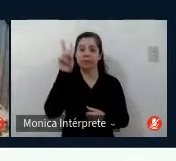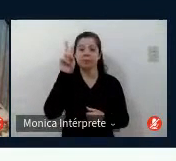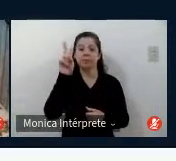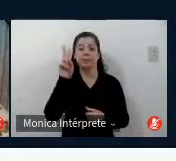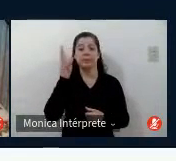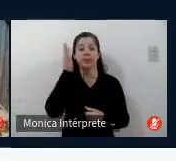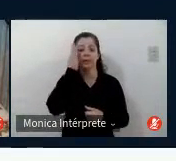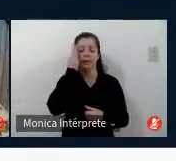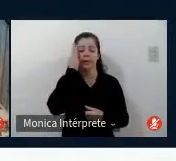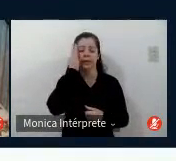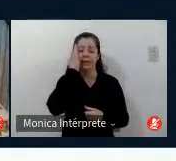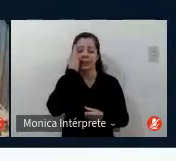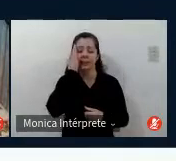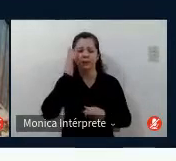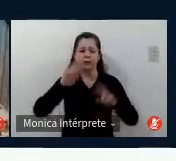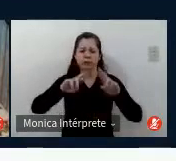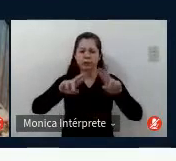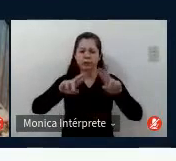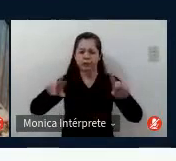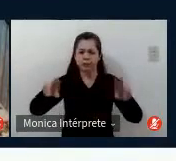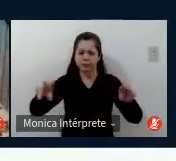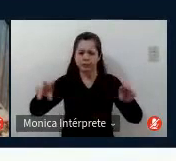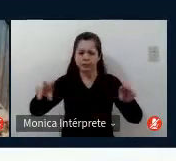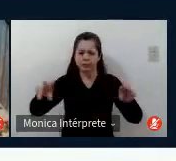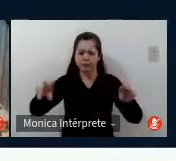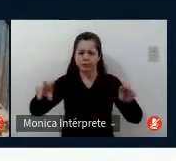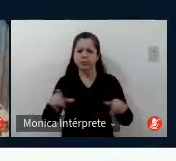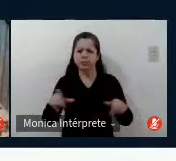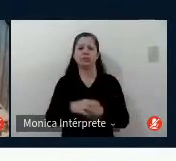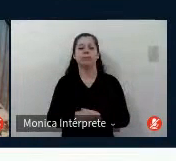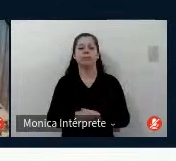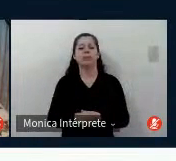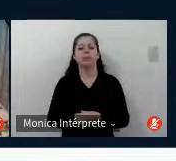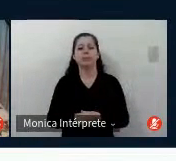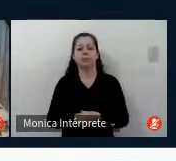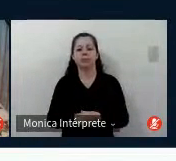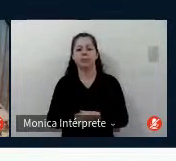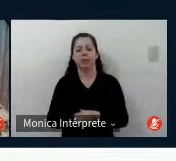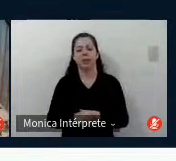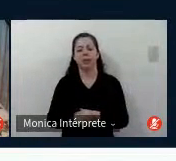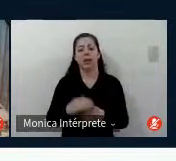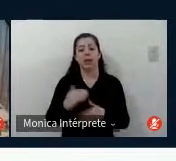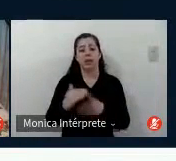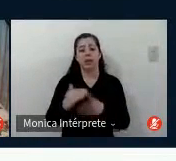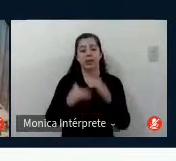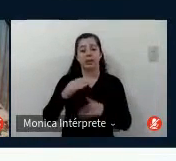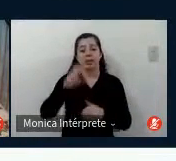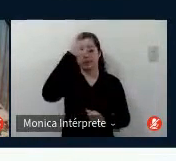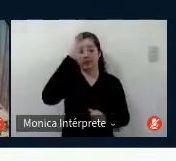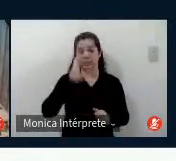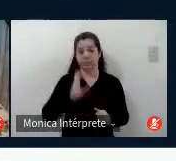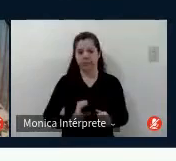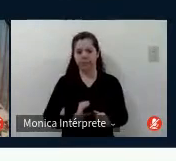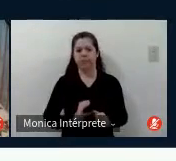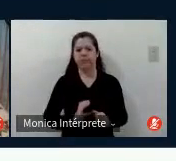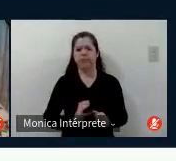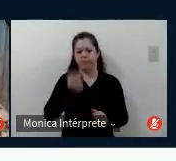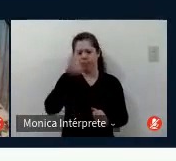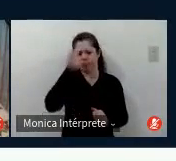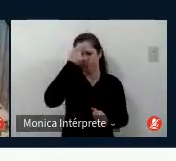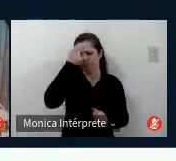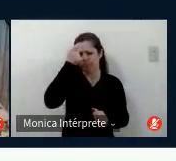né, e também oportunizar a prática, né, e o exercício dessa multidisciplinaridade,